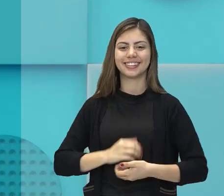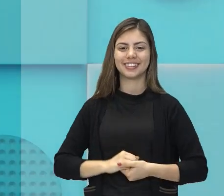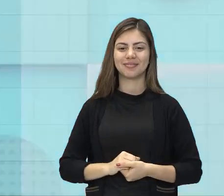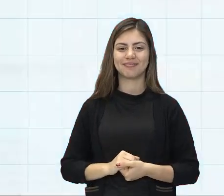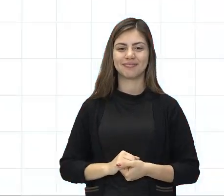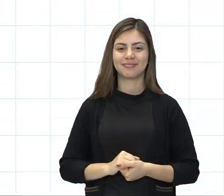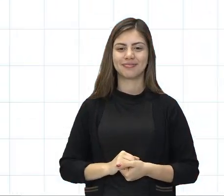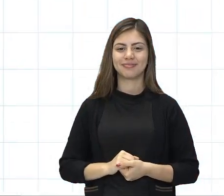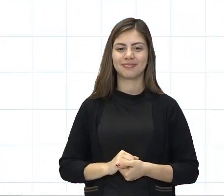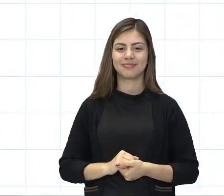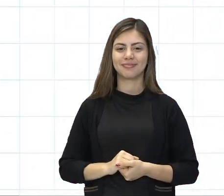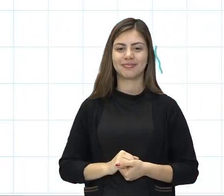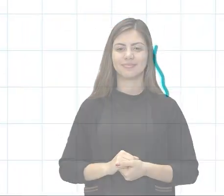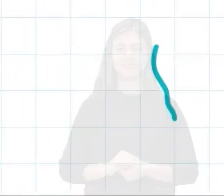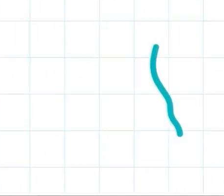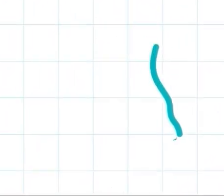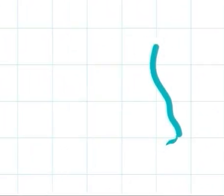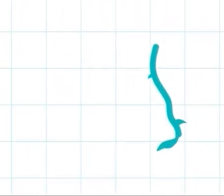aula.